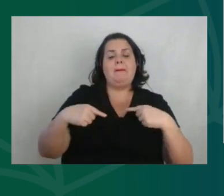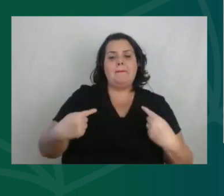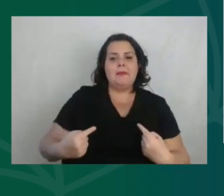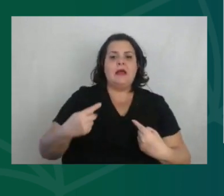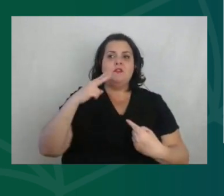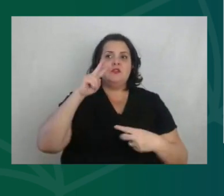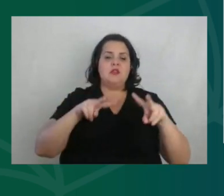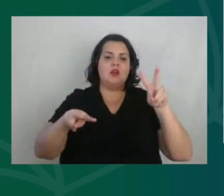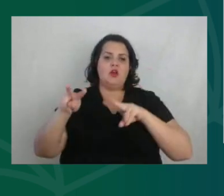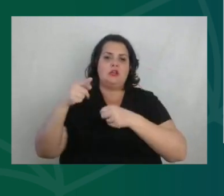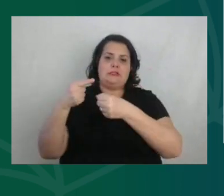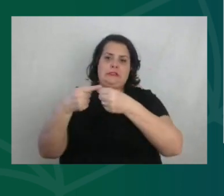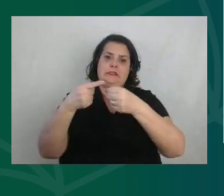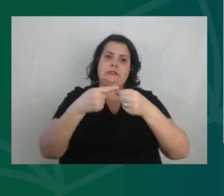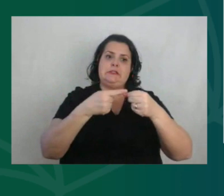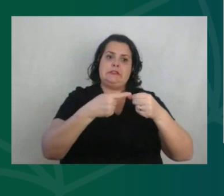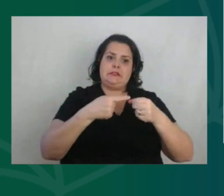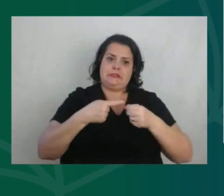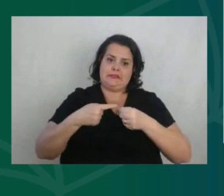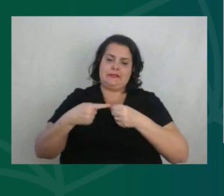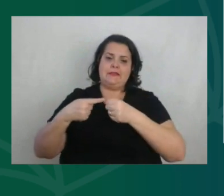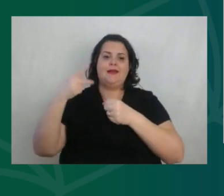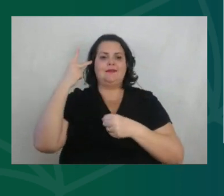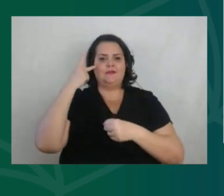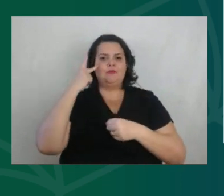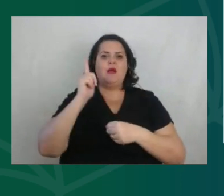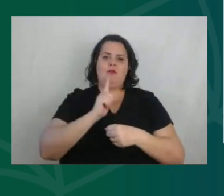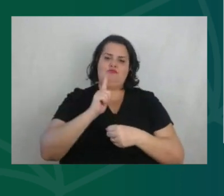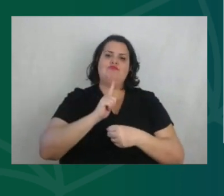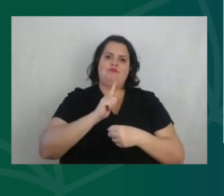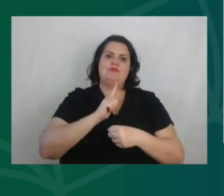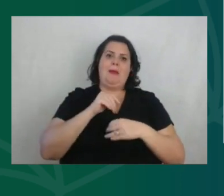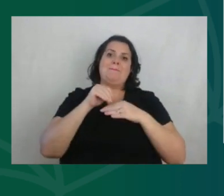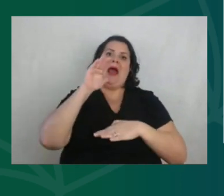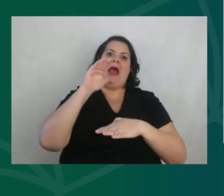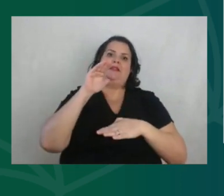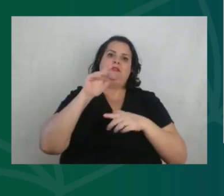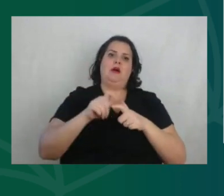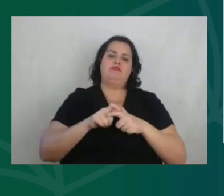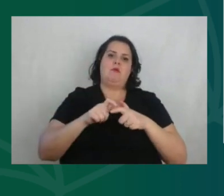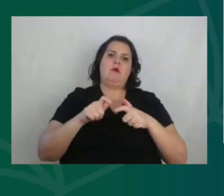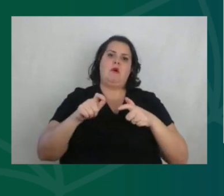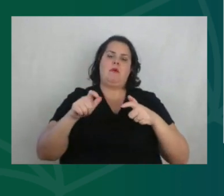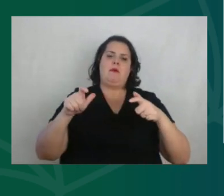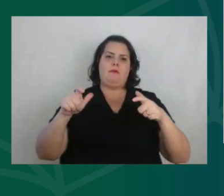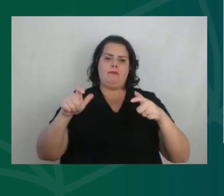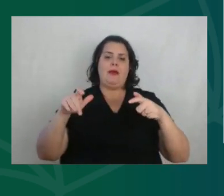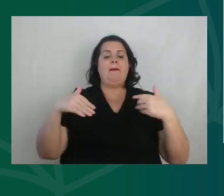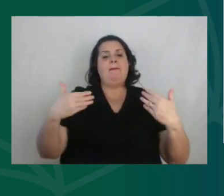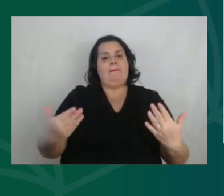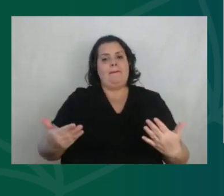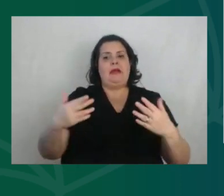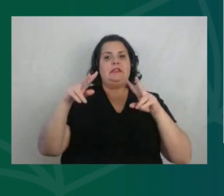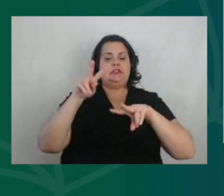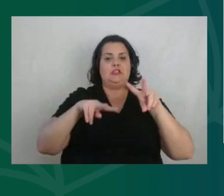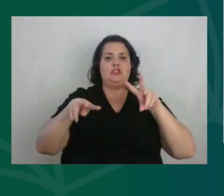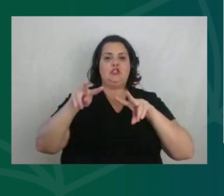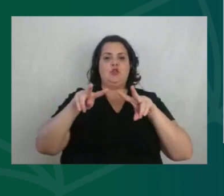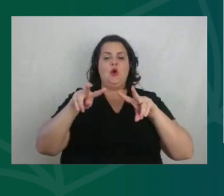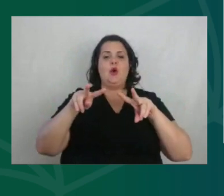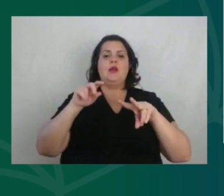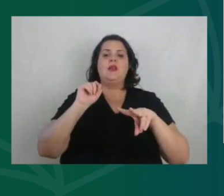você vê que realmente os casos estão estabilizando. Mas, entretanto, é uma epidemia que está ocorrendo de forma